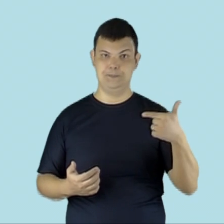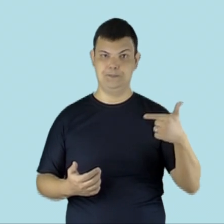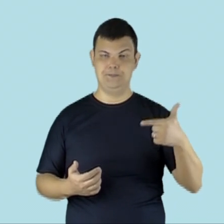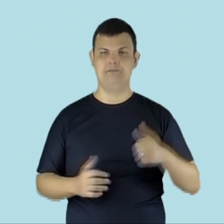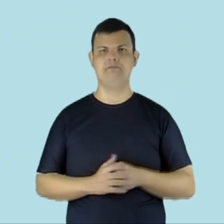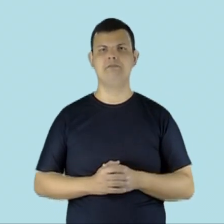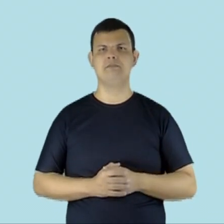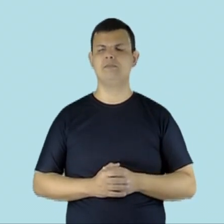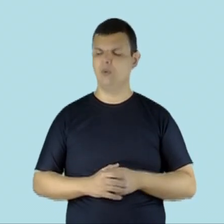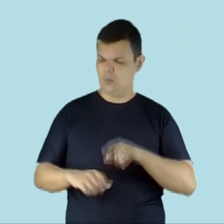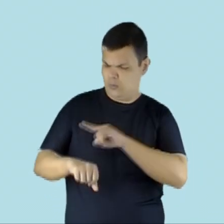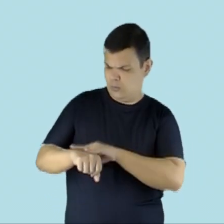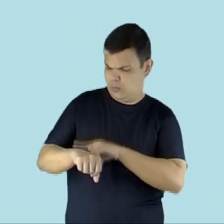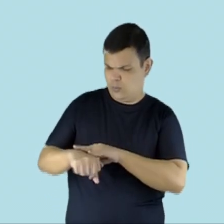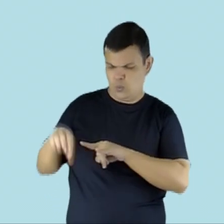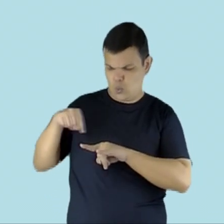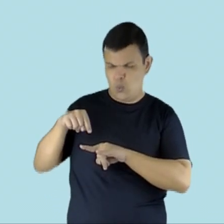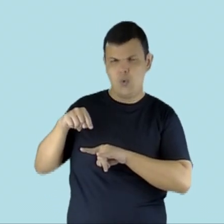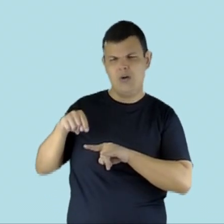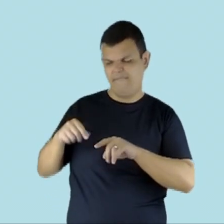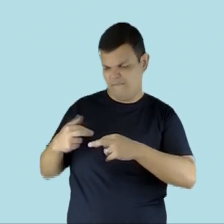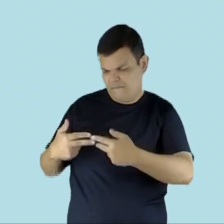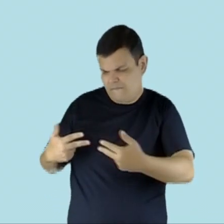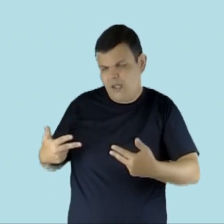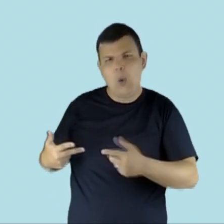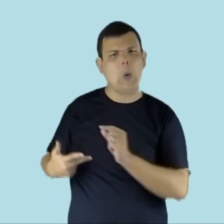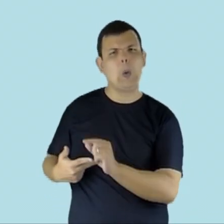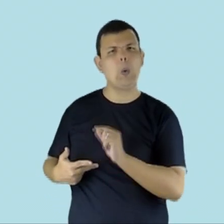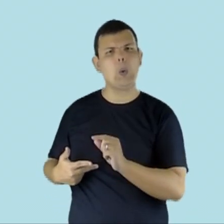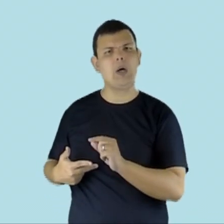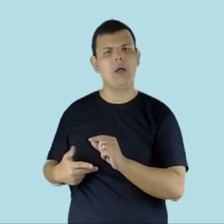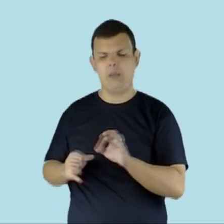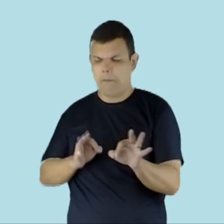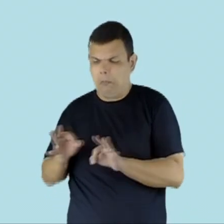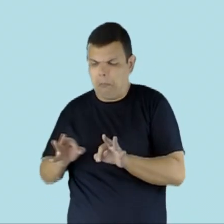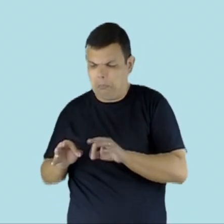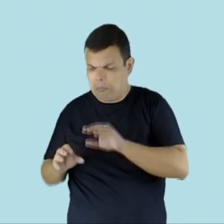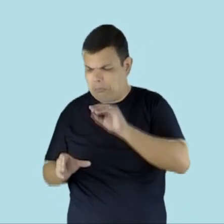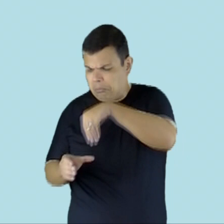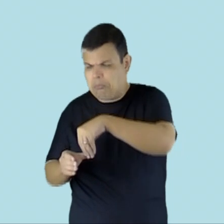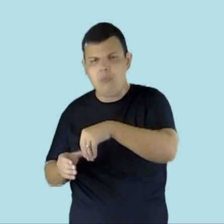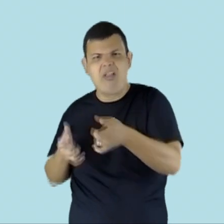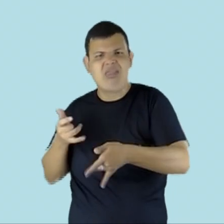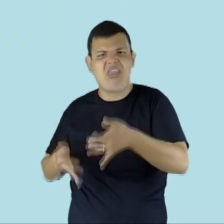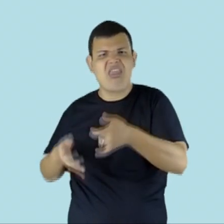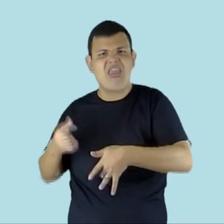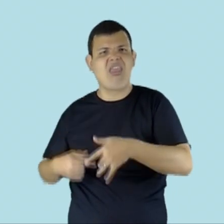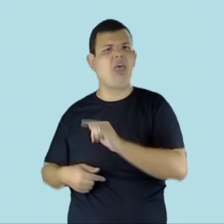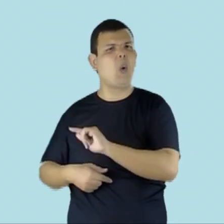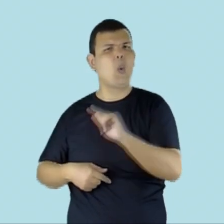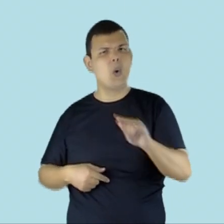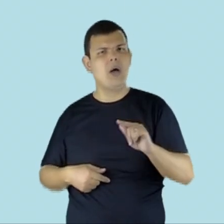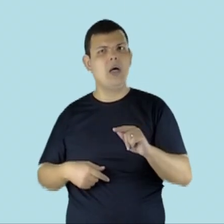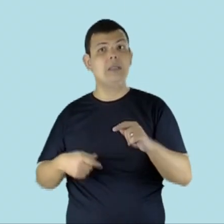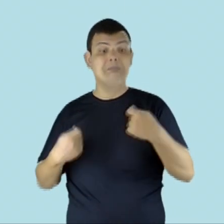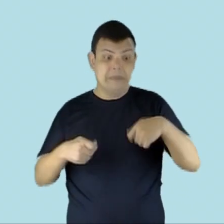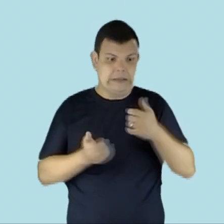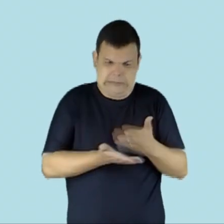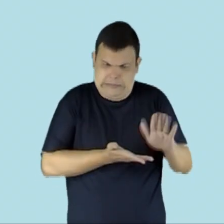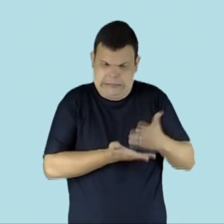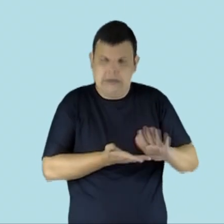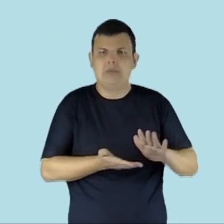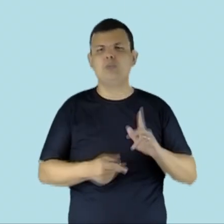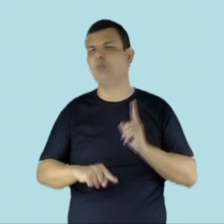a urina é composta? O que ela é feita? Do que ela é formada? E por que ela precisa ser eliminada do